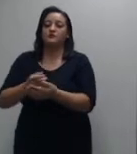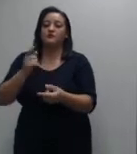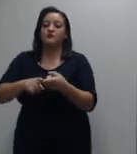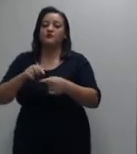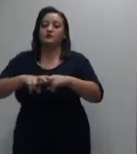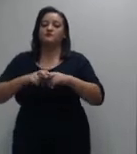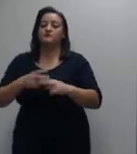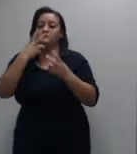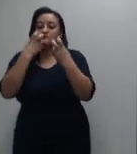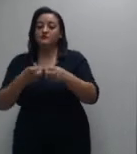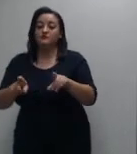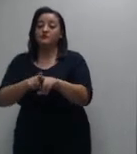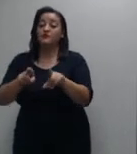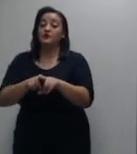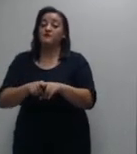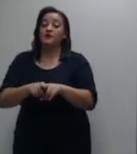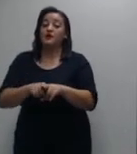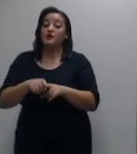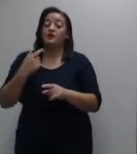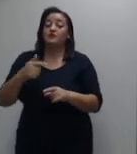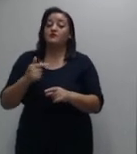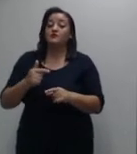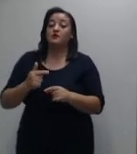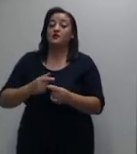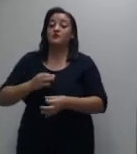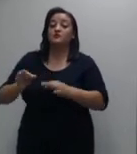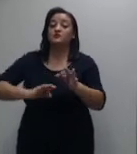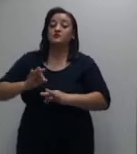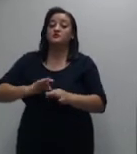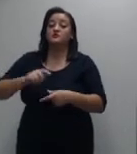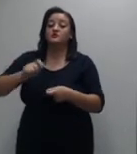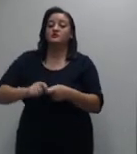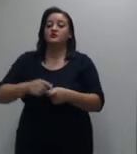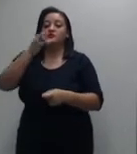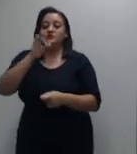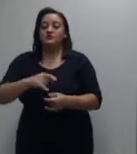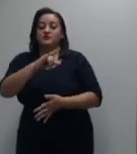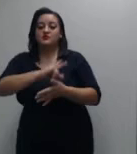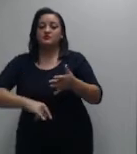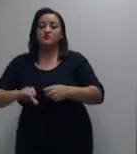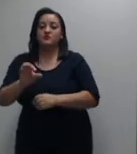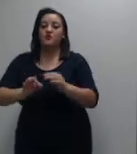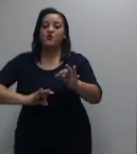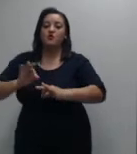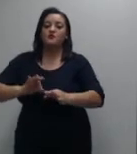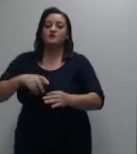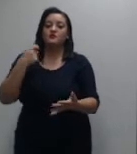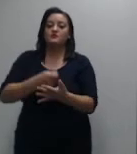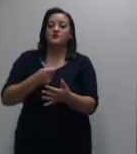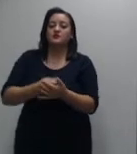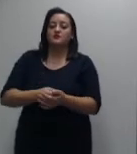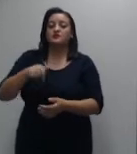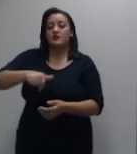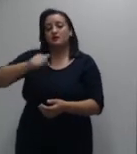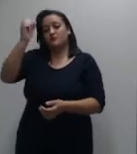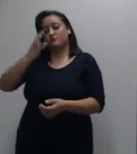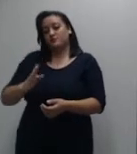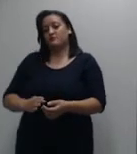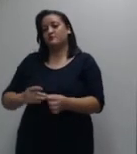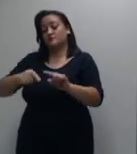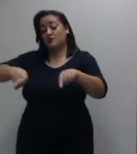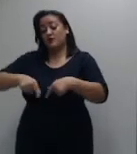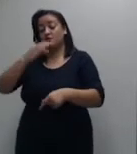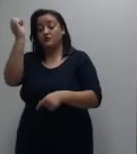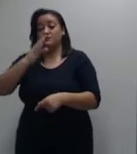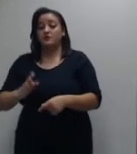tal reconhecimento não terá o condão de gerar eficácia declaratória constitutiva ou executória no território brasileiro não ser